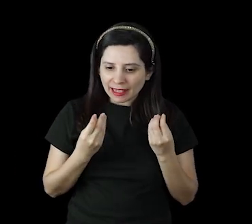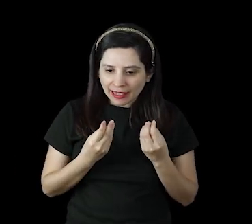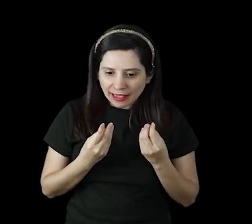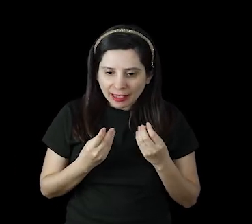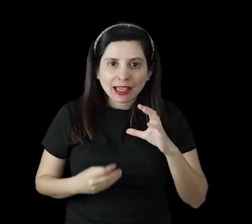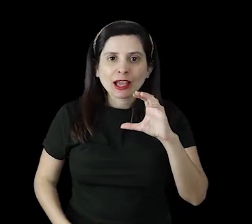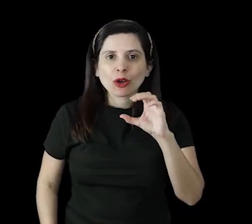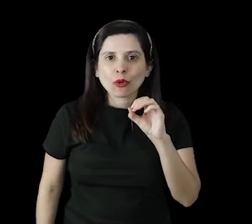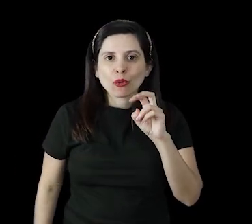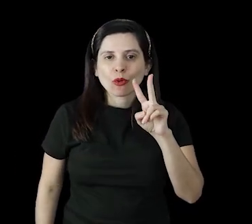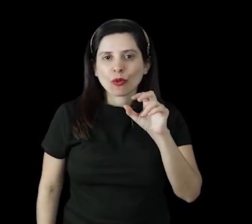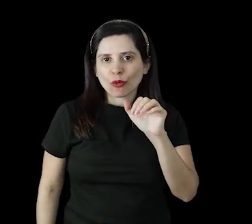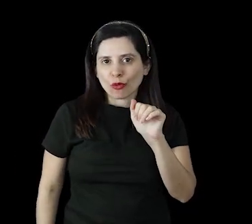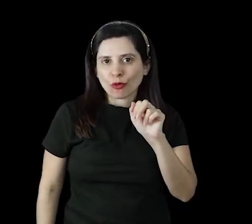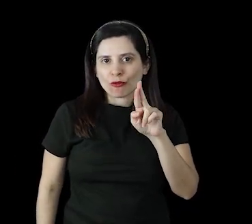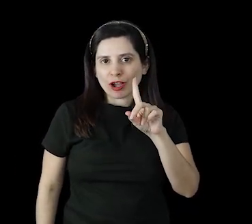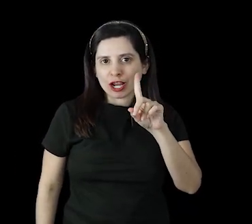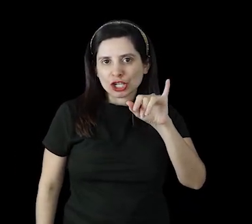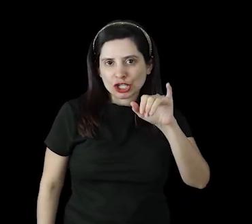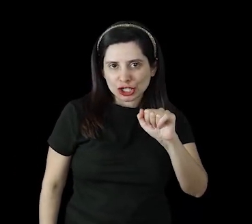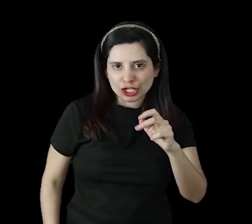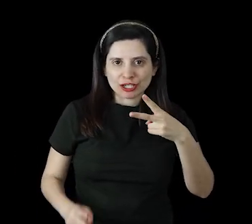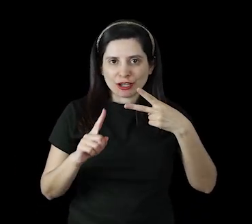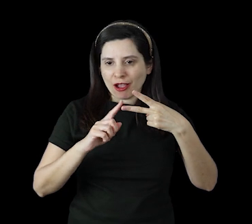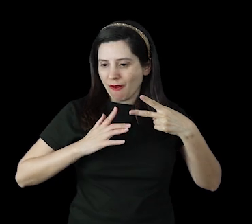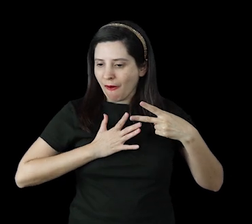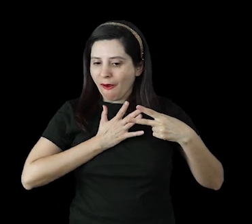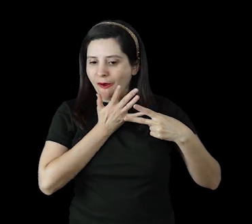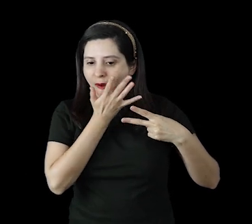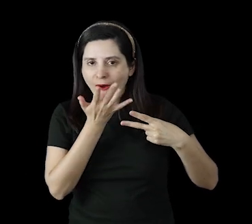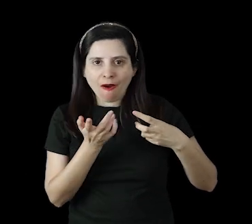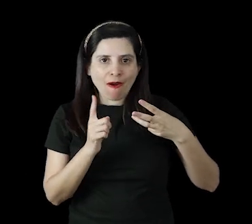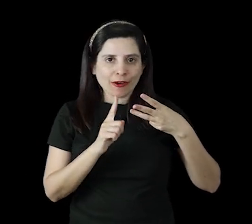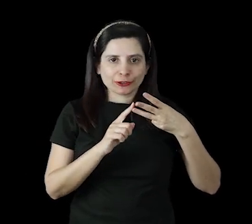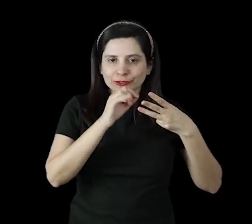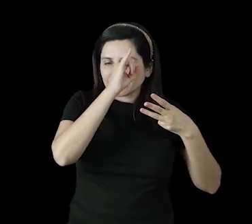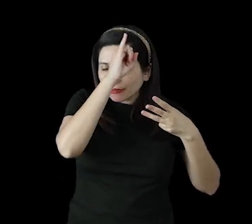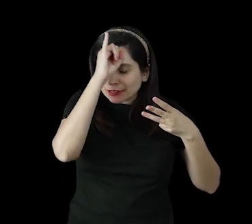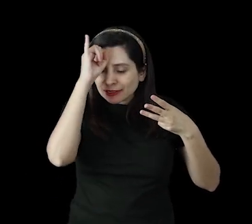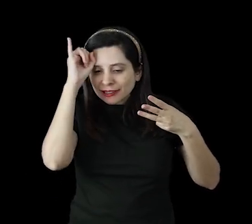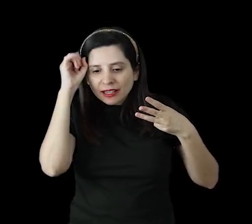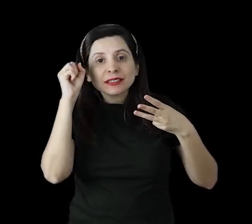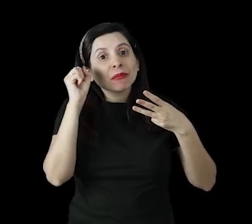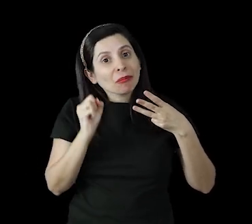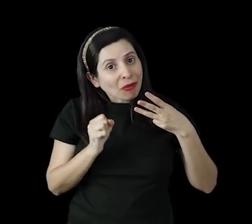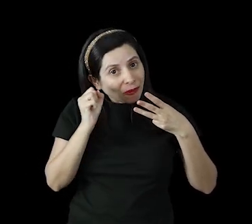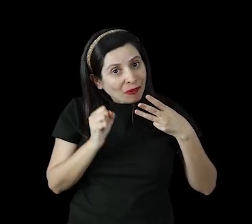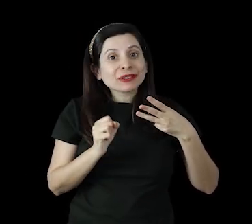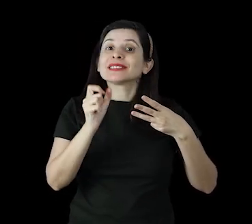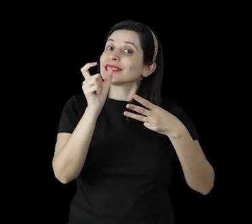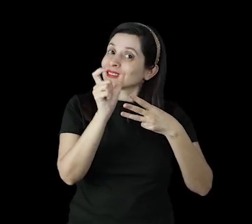Covardia, soberba, avareza, ódio, inocência pode ser uma